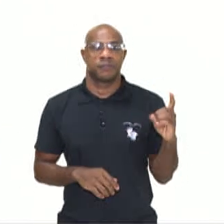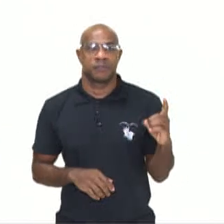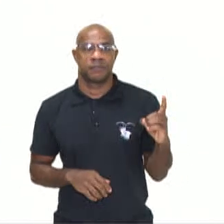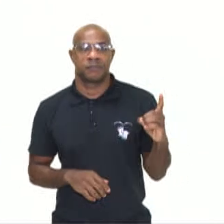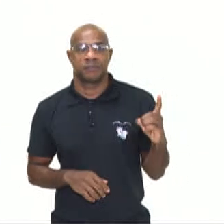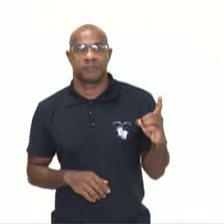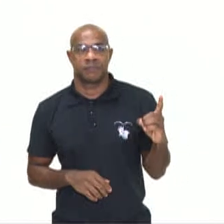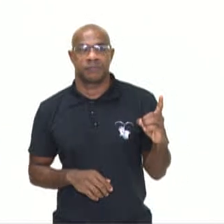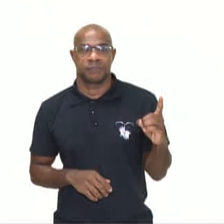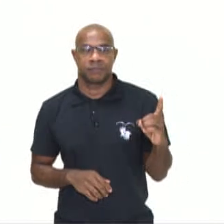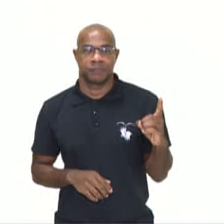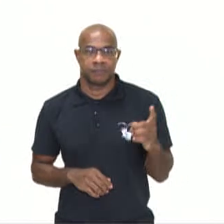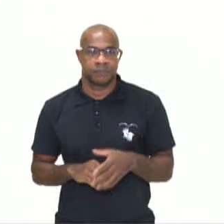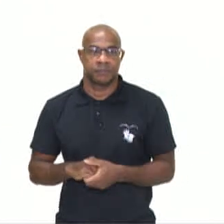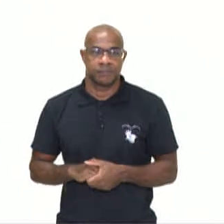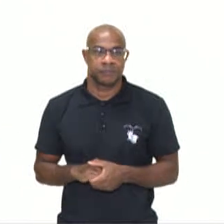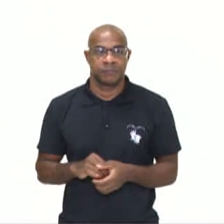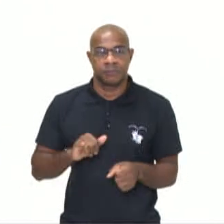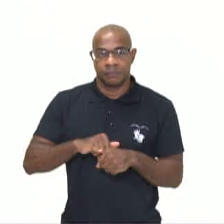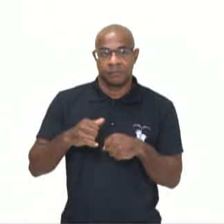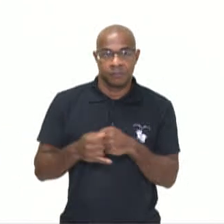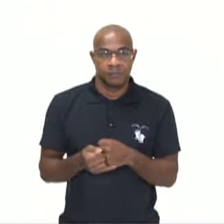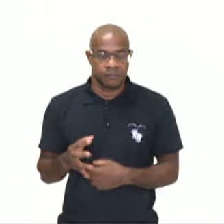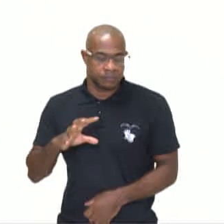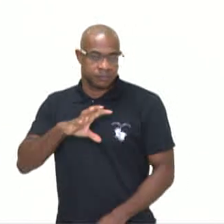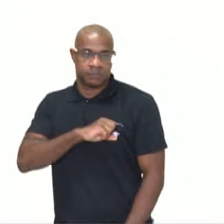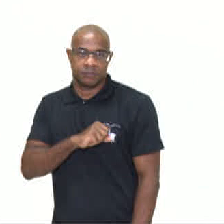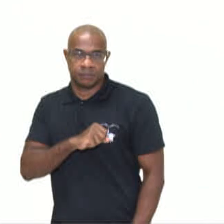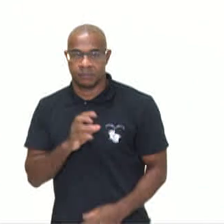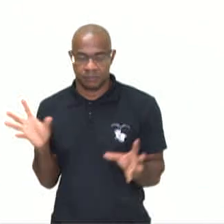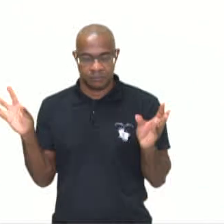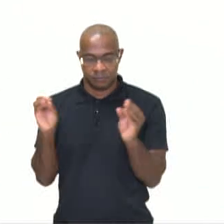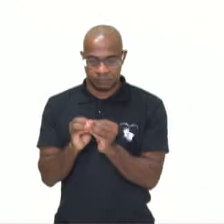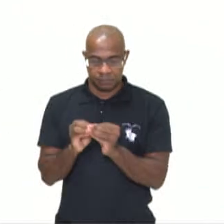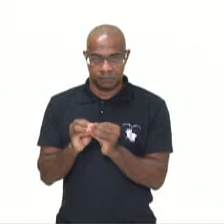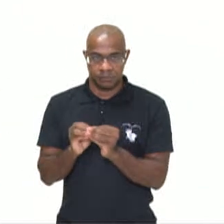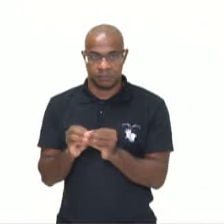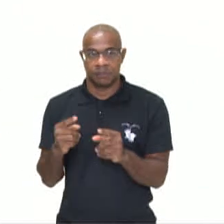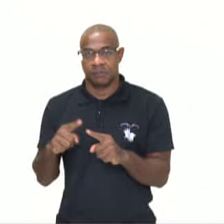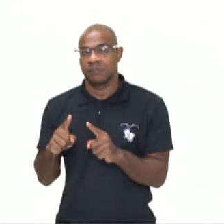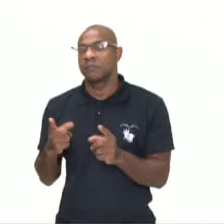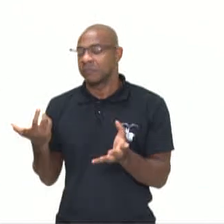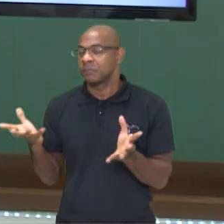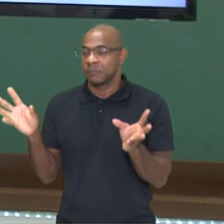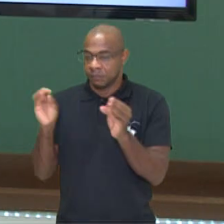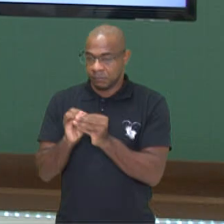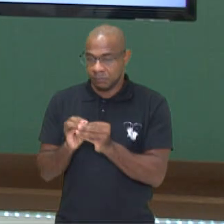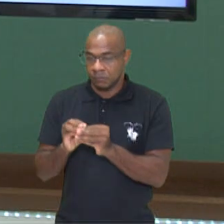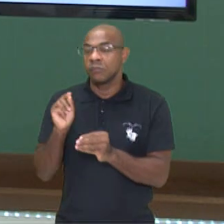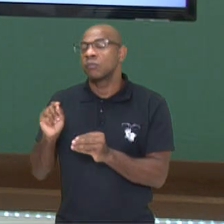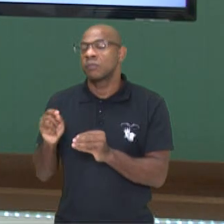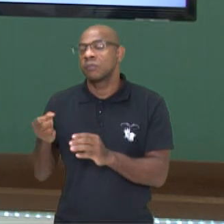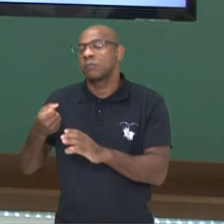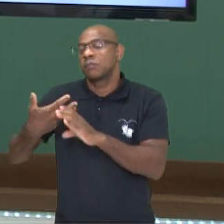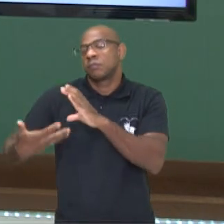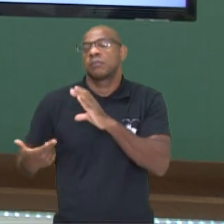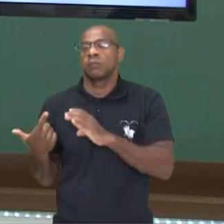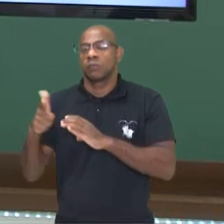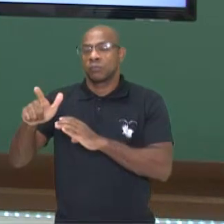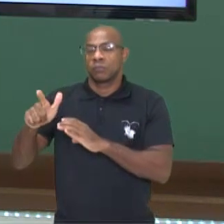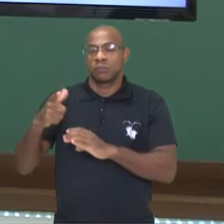O adjetivo apaixonada pode resumir o motivo das outras características. Isso mesmo. Veja